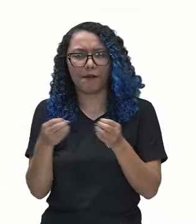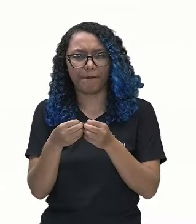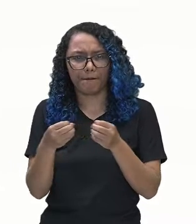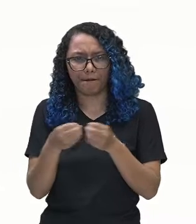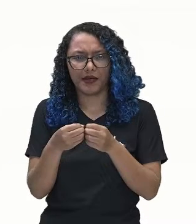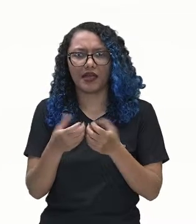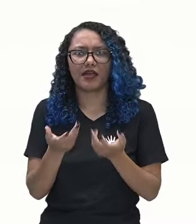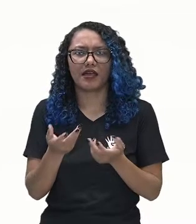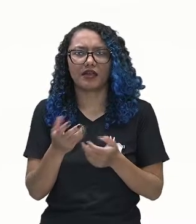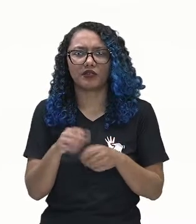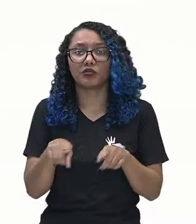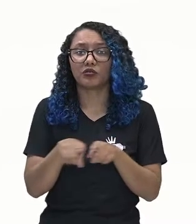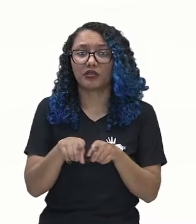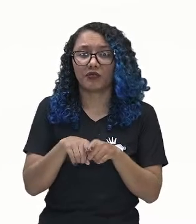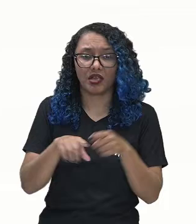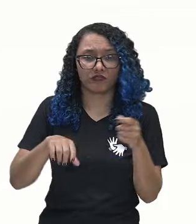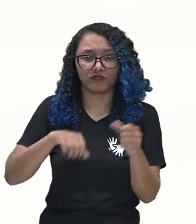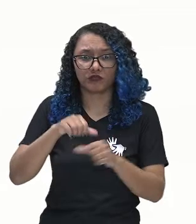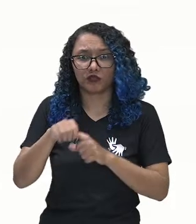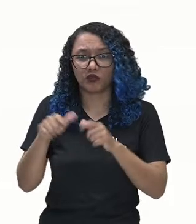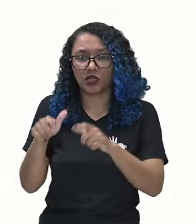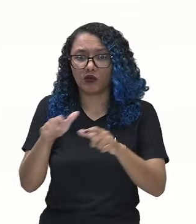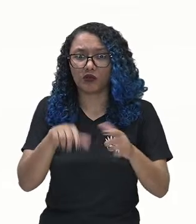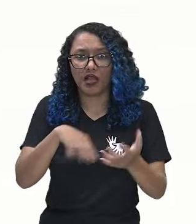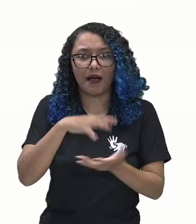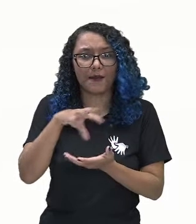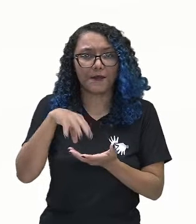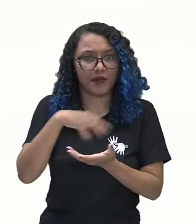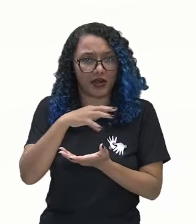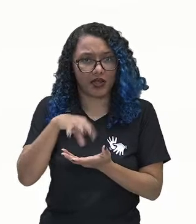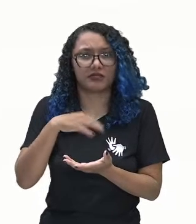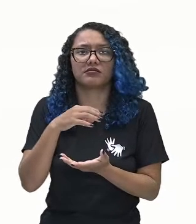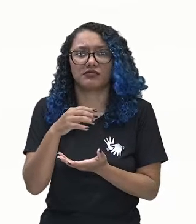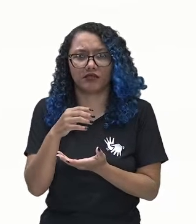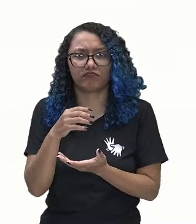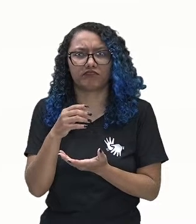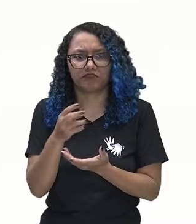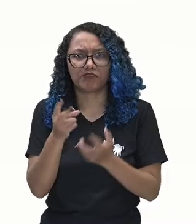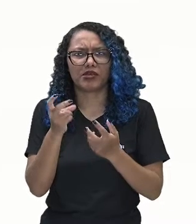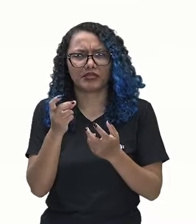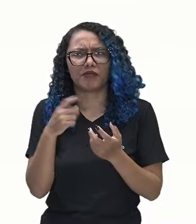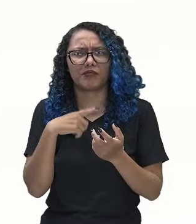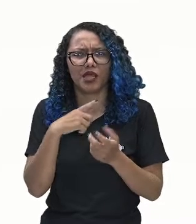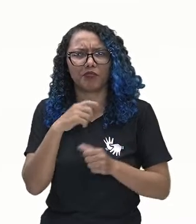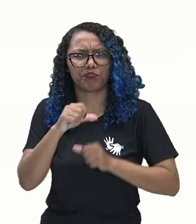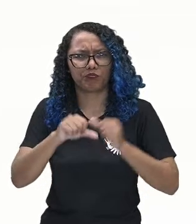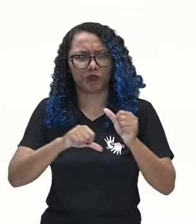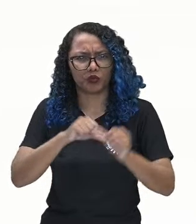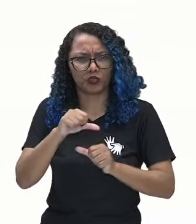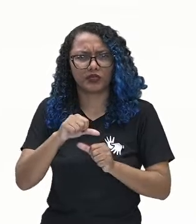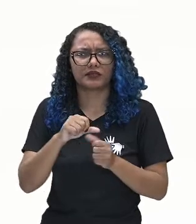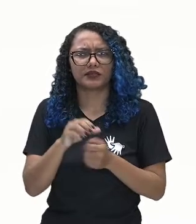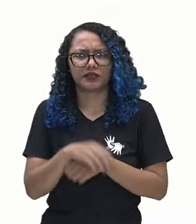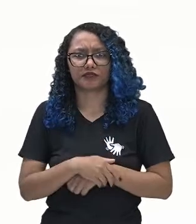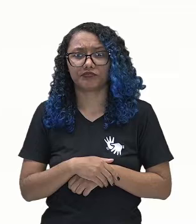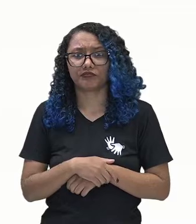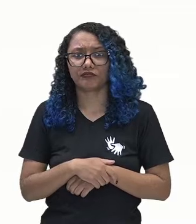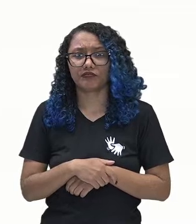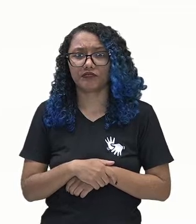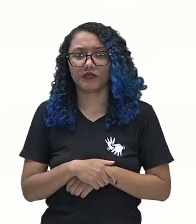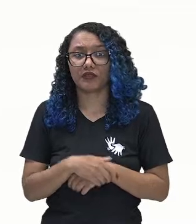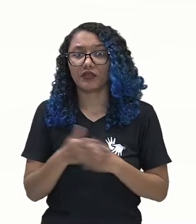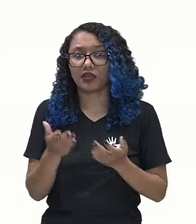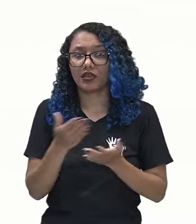da praça que foi construída. Então, todas essas mudanças que ocorreram desde o ano de